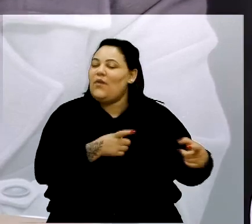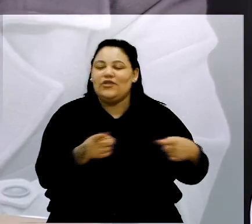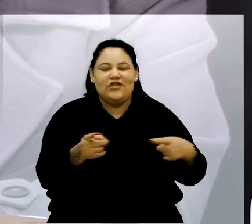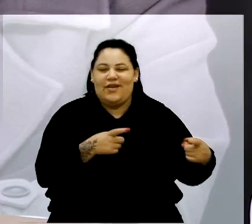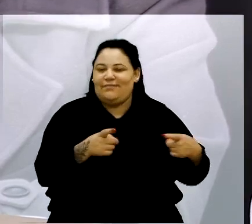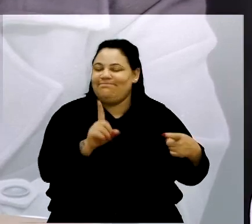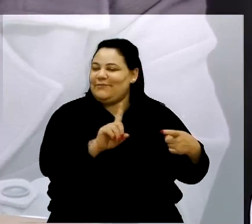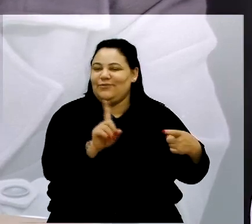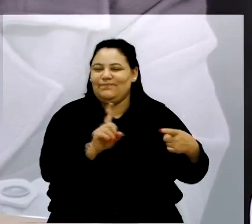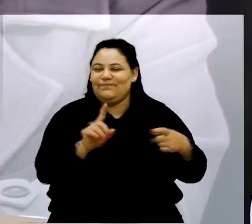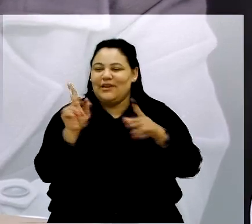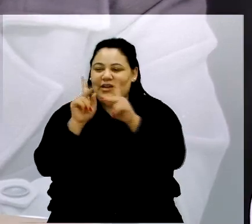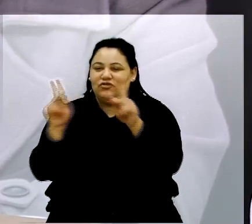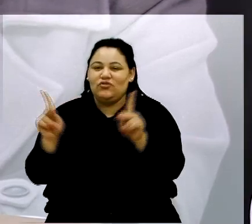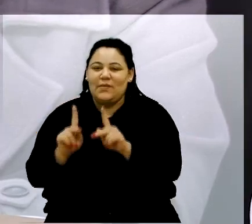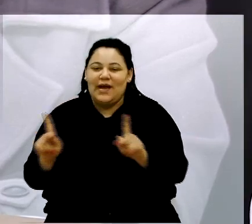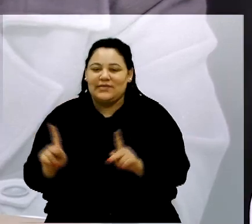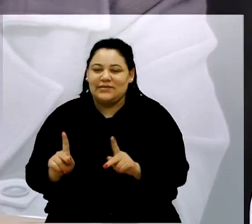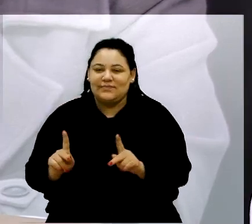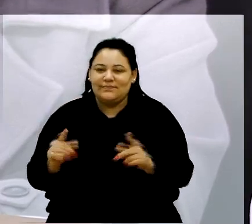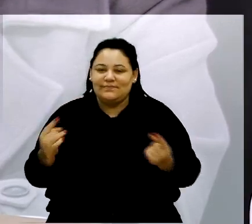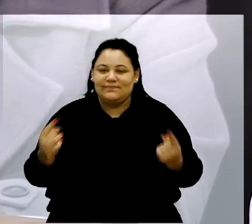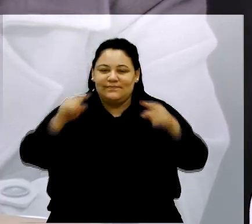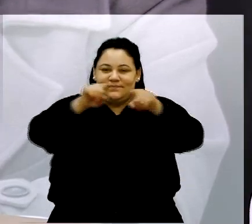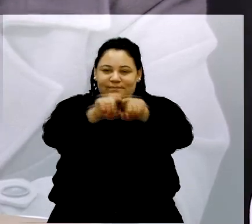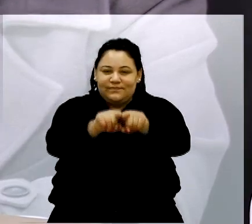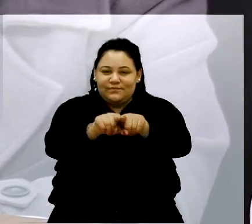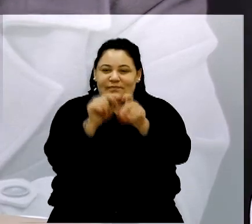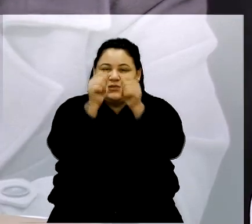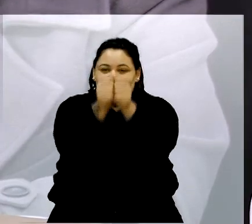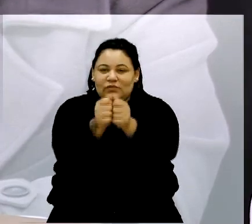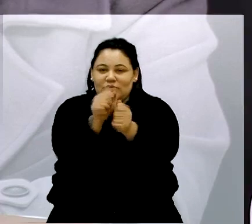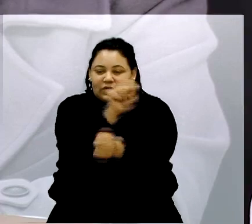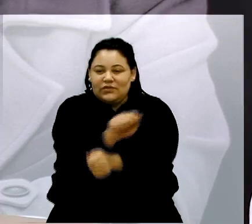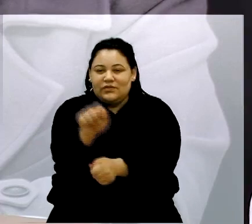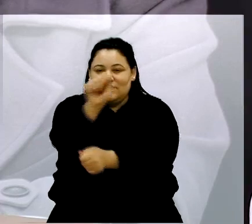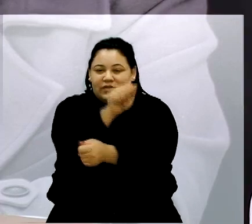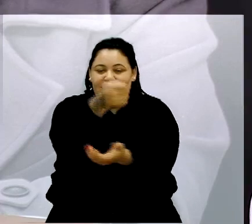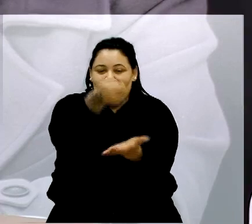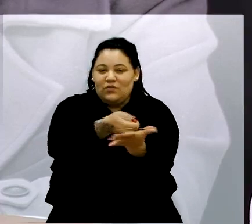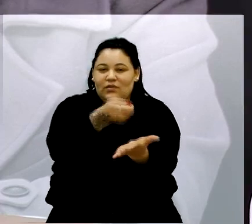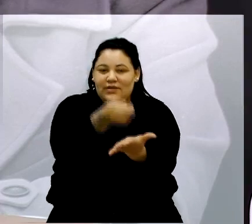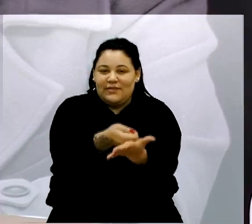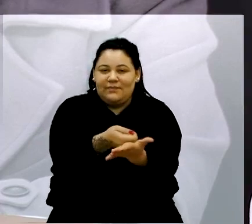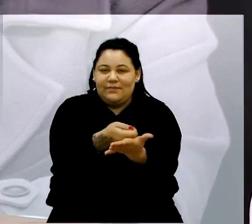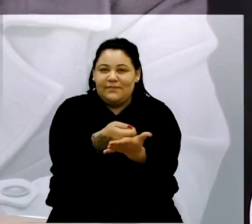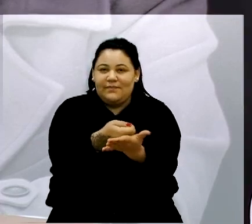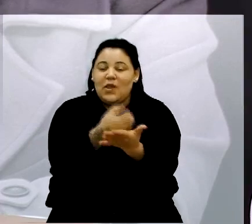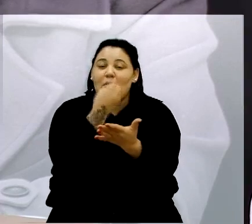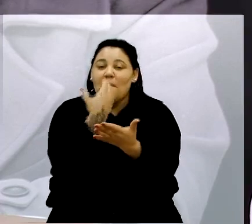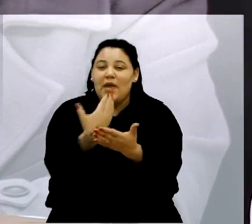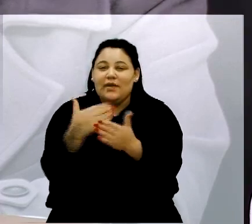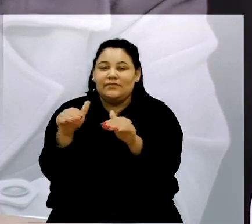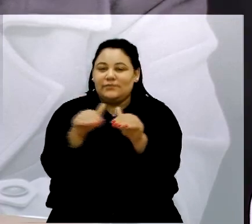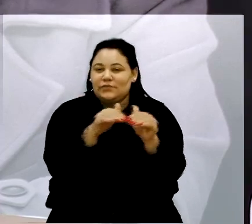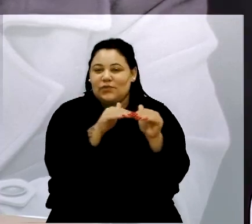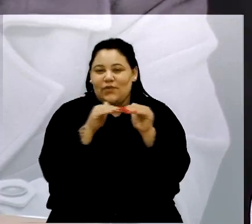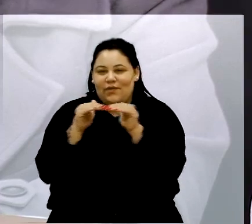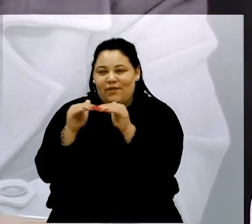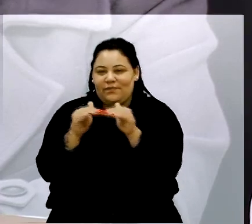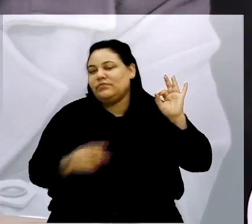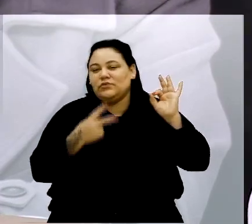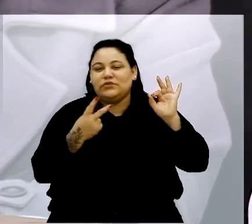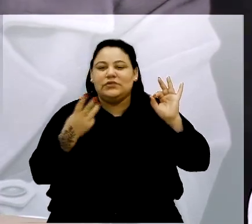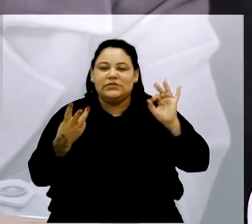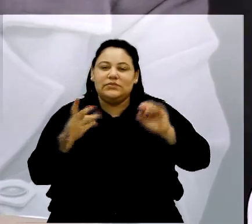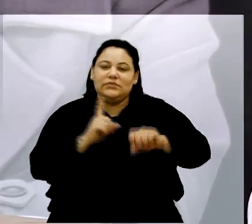pacificação, de associação, de lutar pelo bem comum e dizer para vocês, 200 anos deu